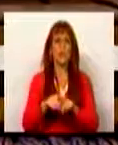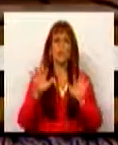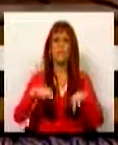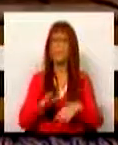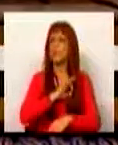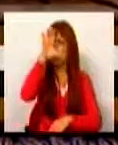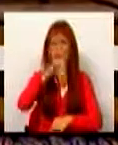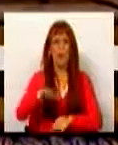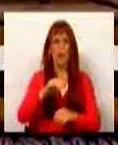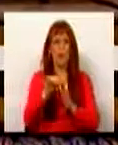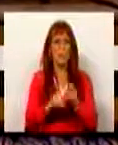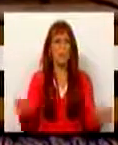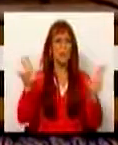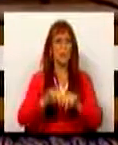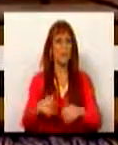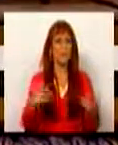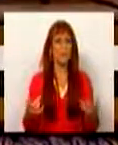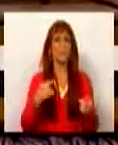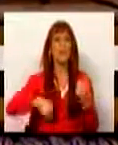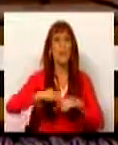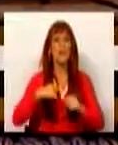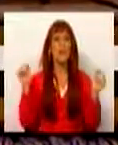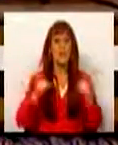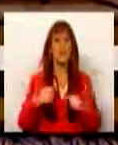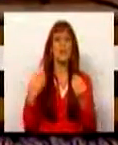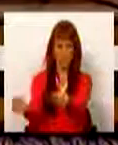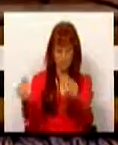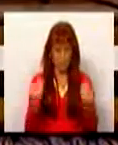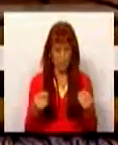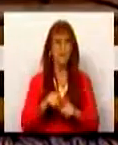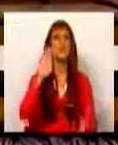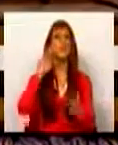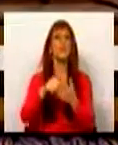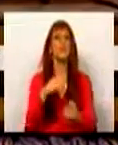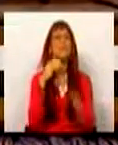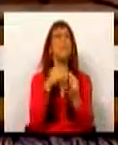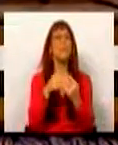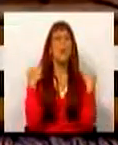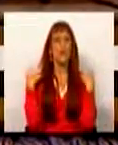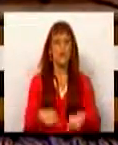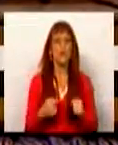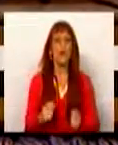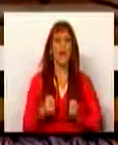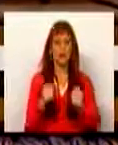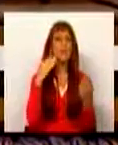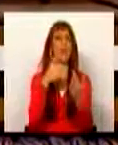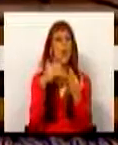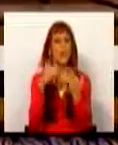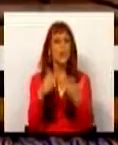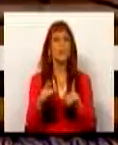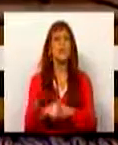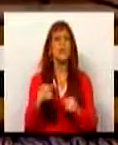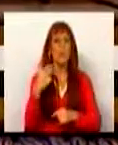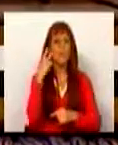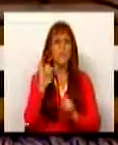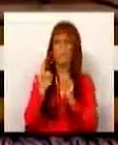apoiadas no âmbito da reprogramação. E nós, sim, trazemos aqui resultados concretos, investimento concreto. Percebemos bem